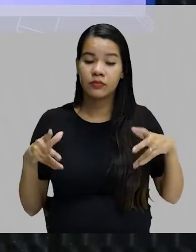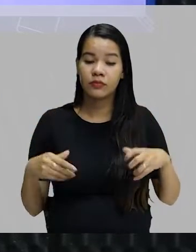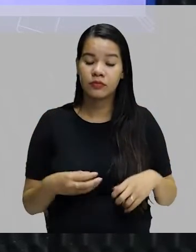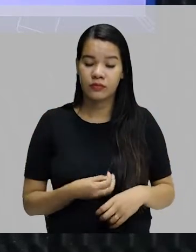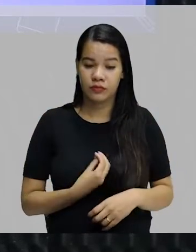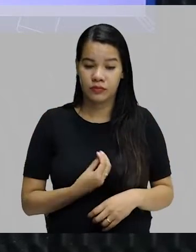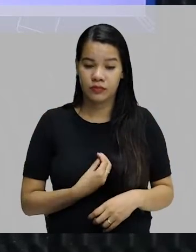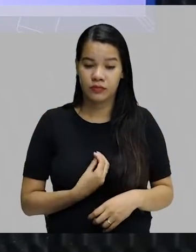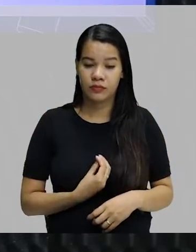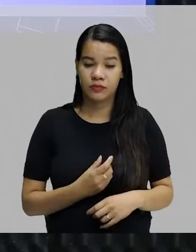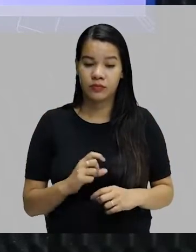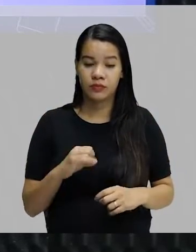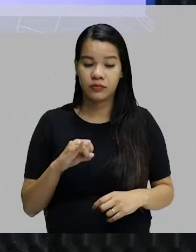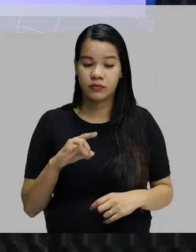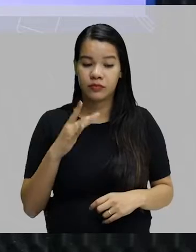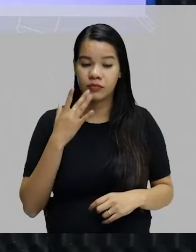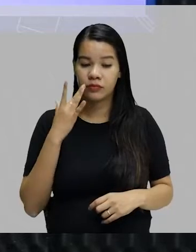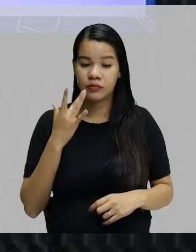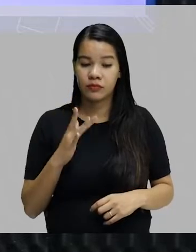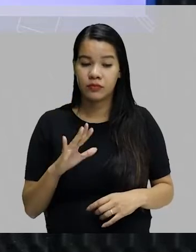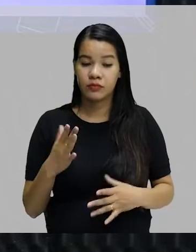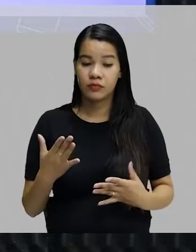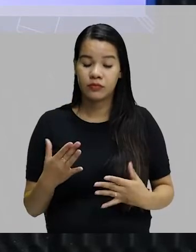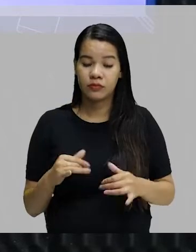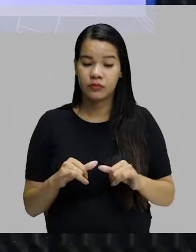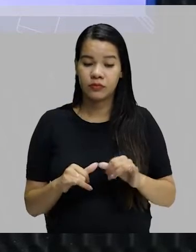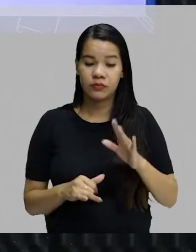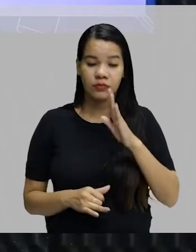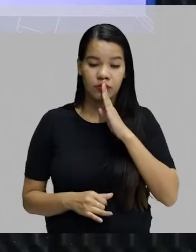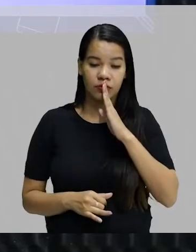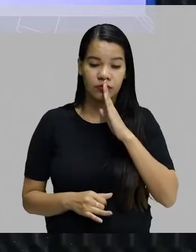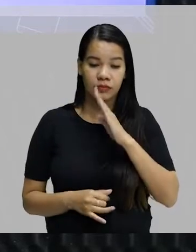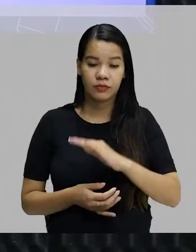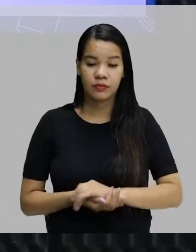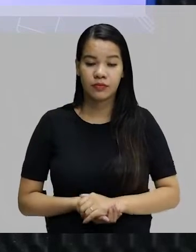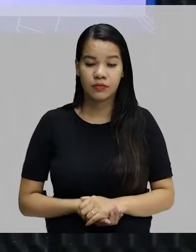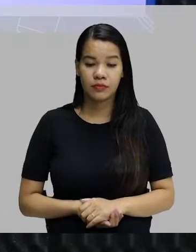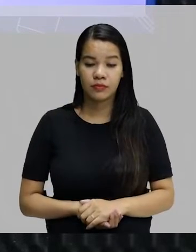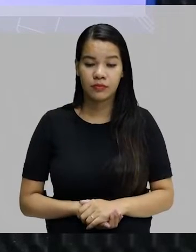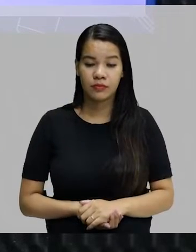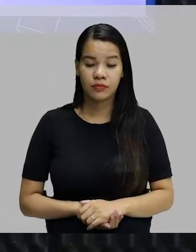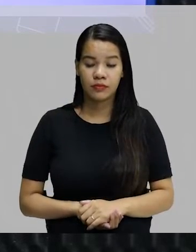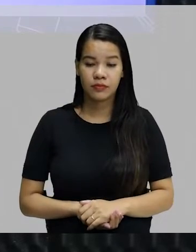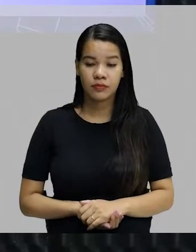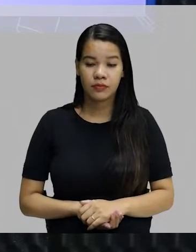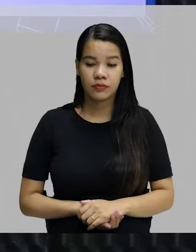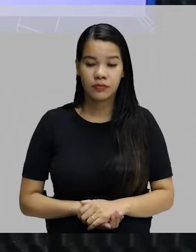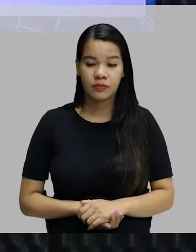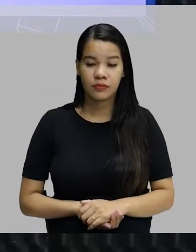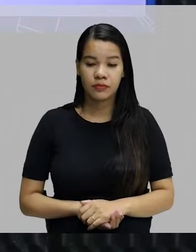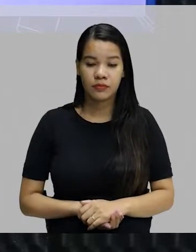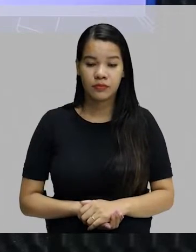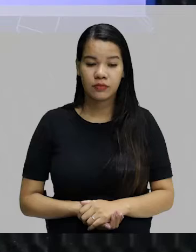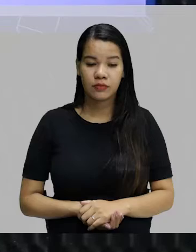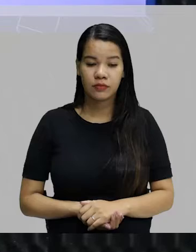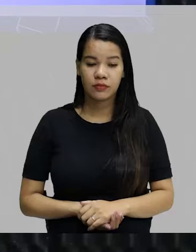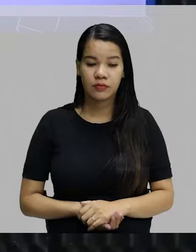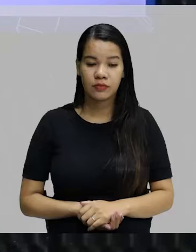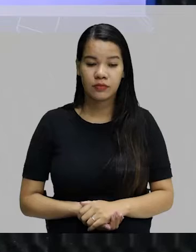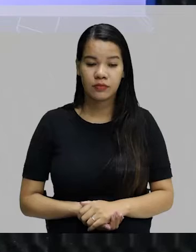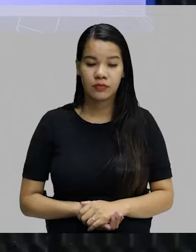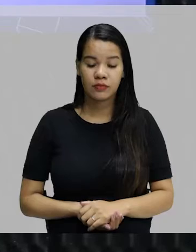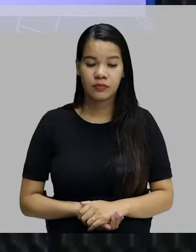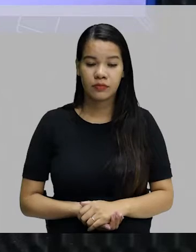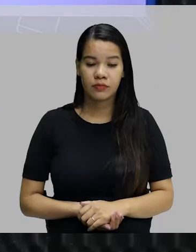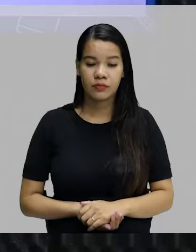calado. Cale-se. Perfeito. Muito bom. Tratado Lógico-Filosófico, Wittgensteiniano. Sobre tal argumento,